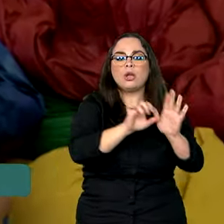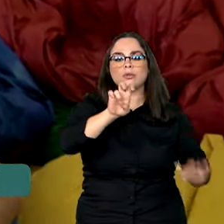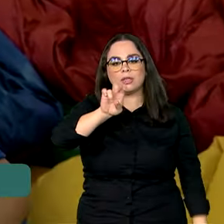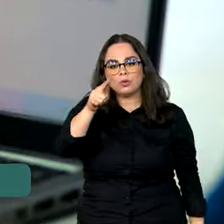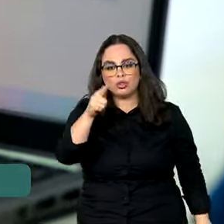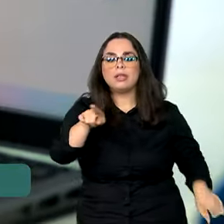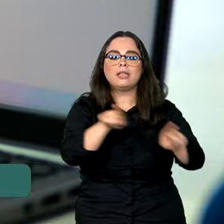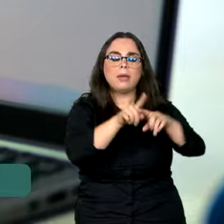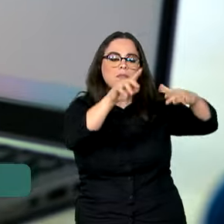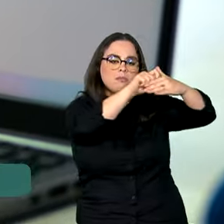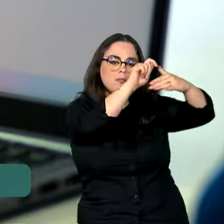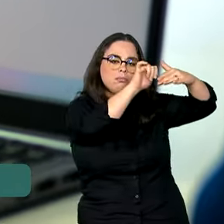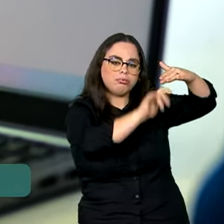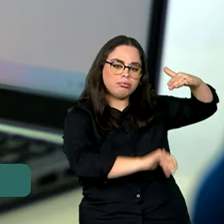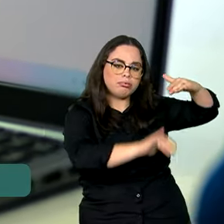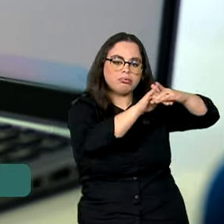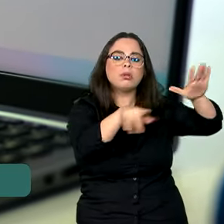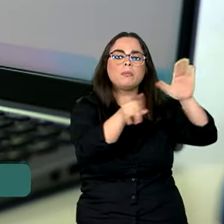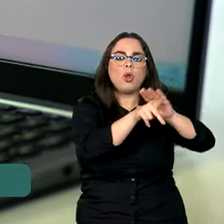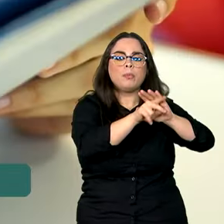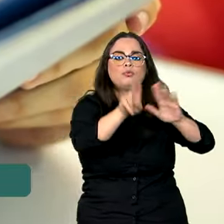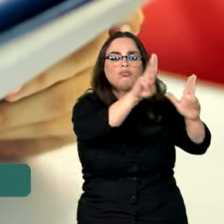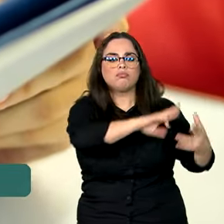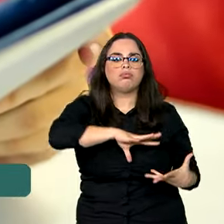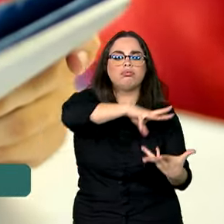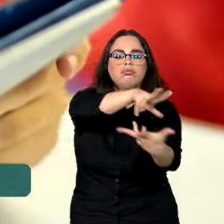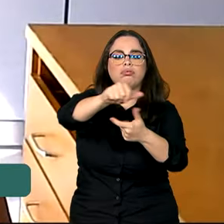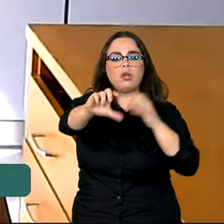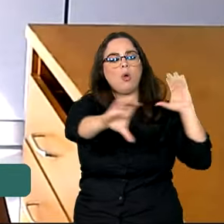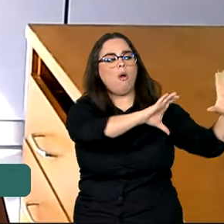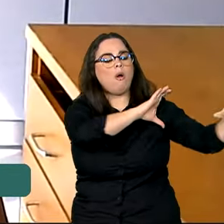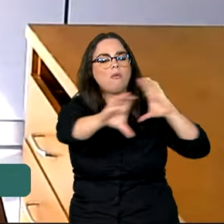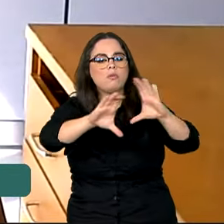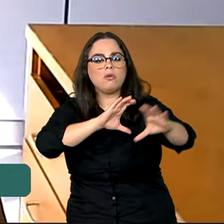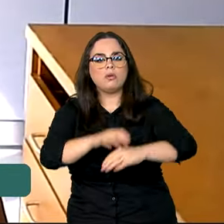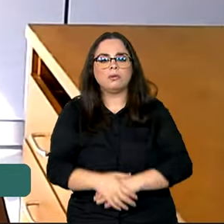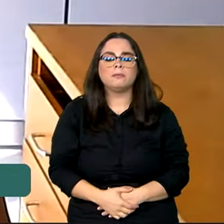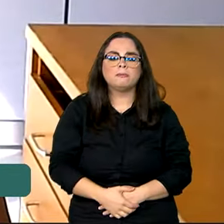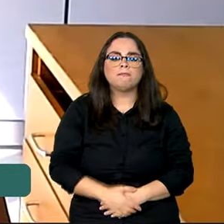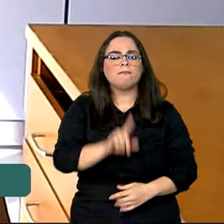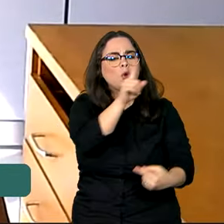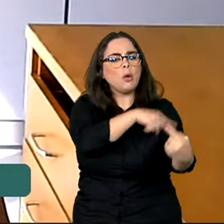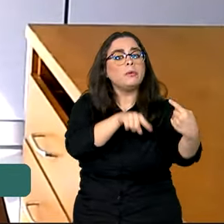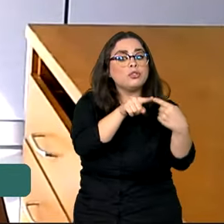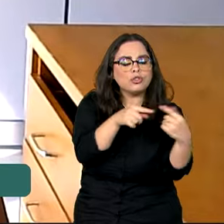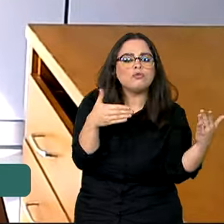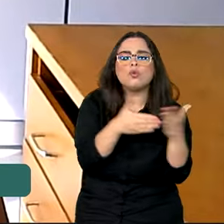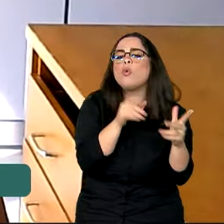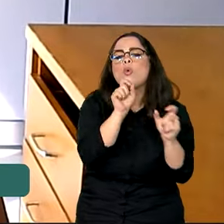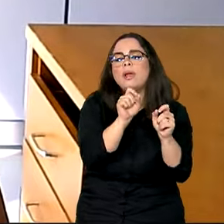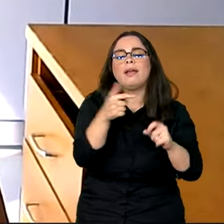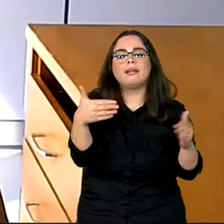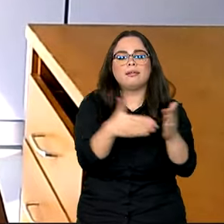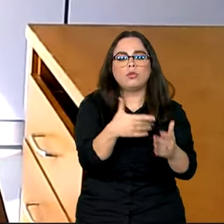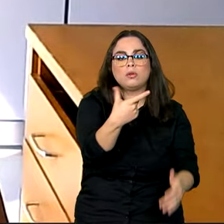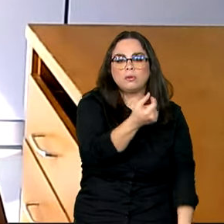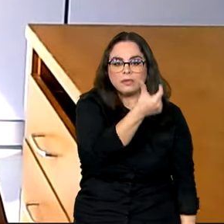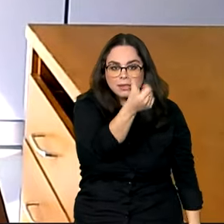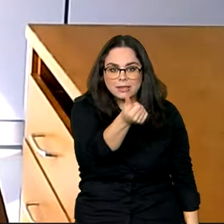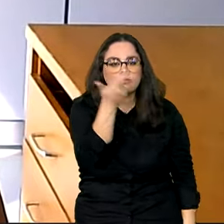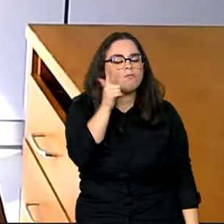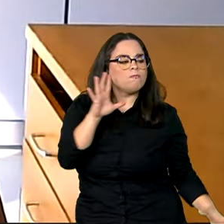Fundo de Universalização dos Serviços de Telecomunicações. A nossa meta é até o final de 2026